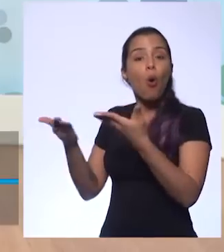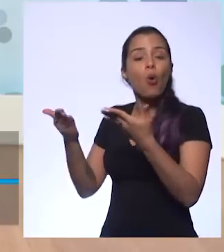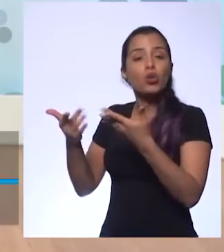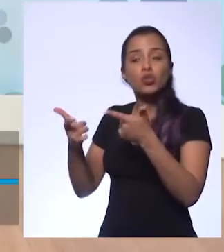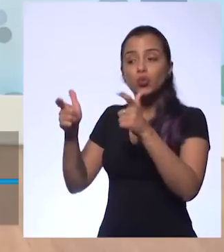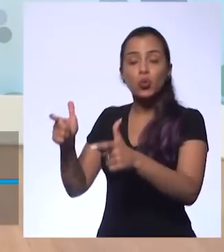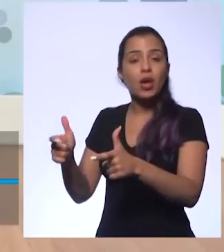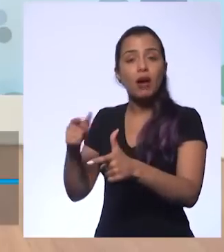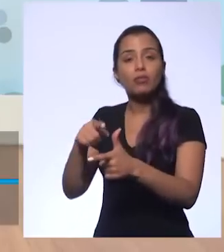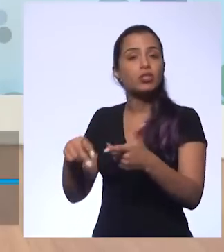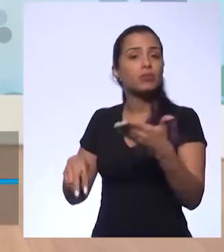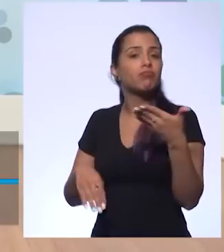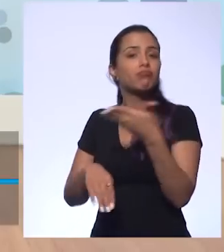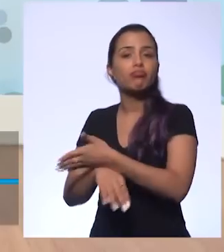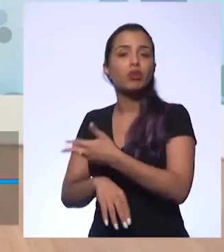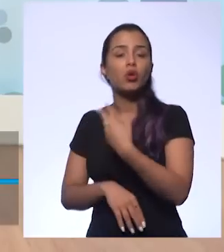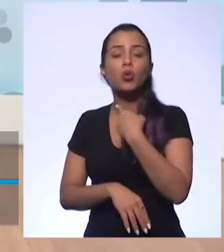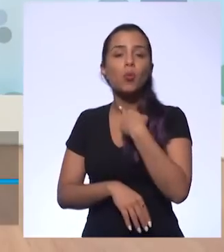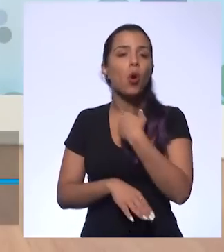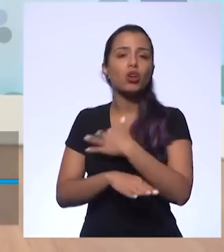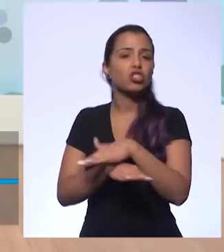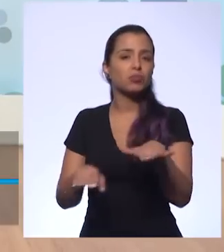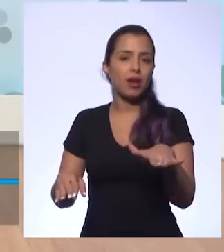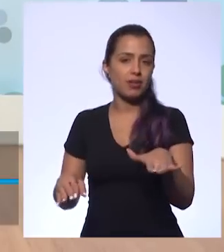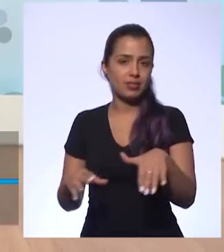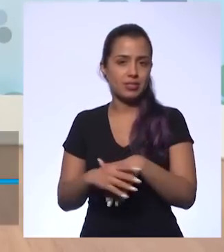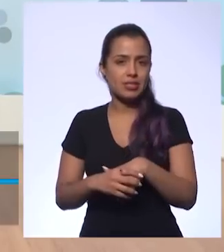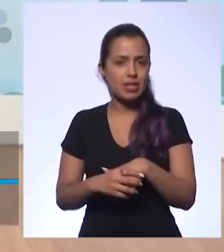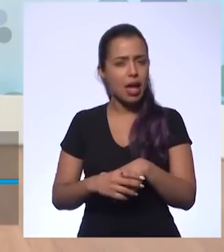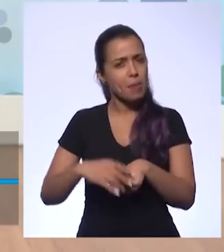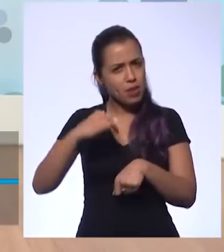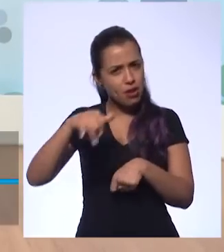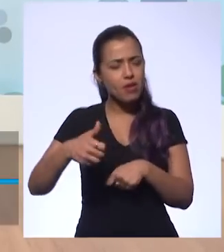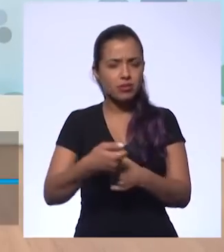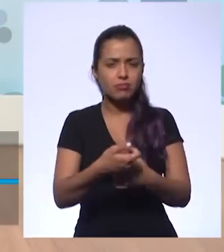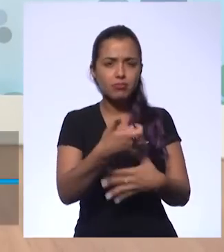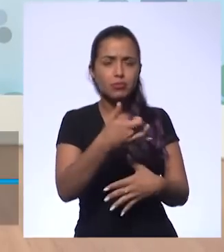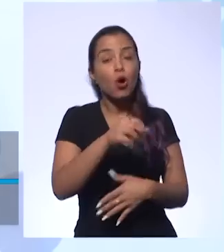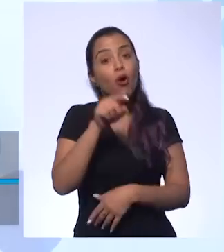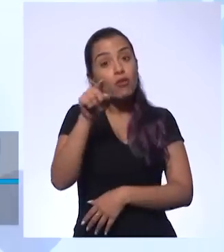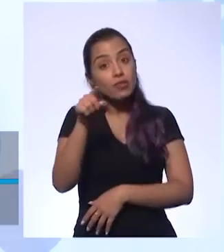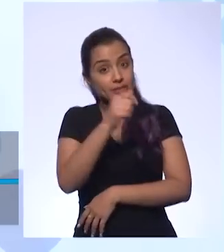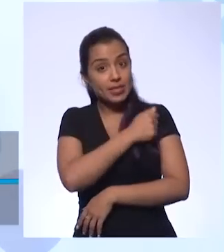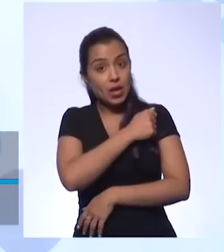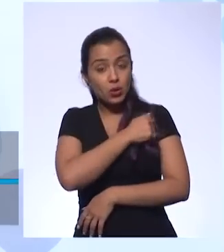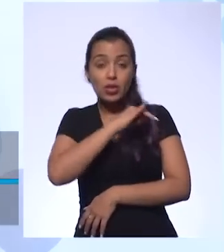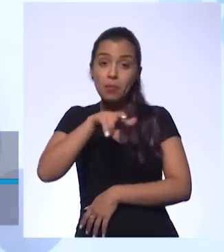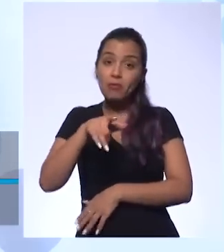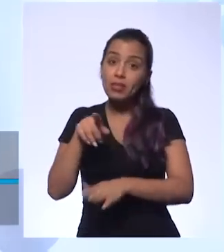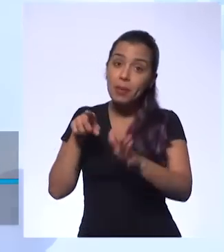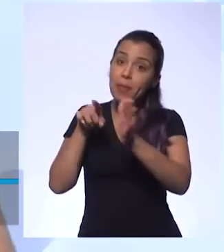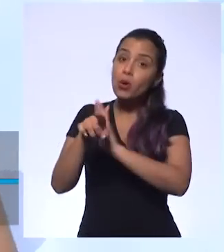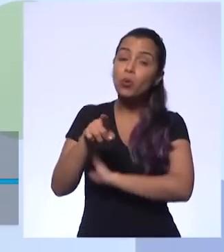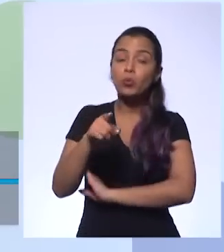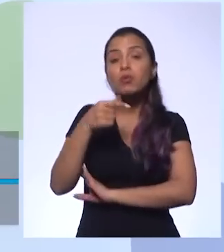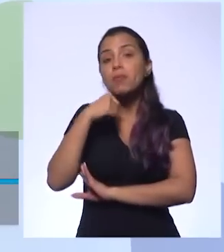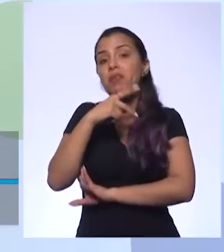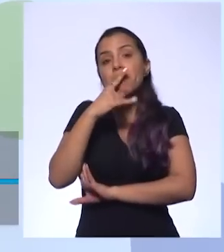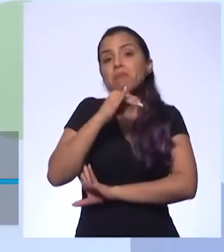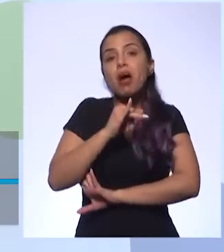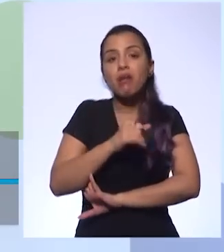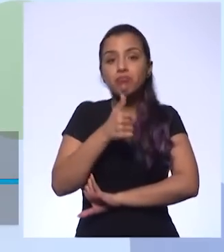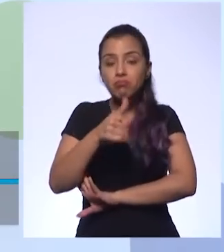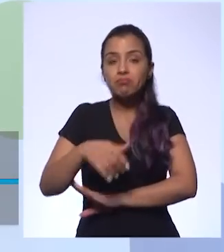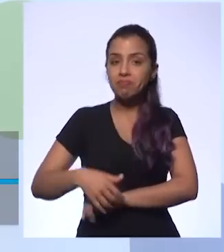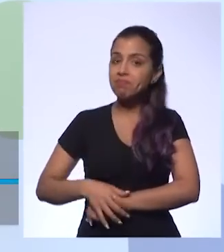na sua época você frequentava. Troca a ideia aí. Aliás, pergunta para o seu responsável Se tiver em casa, Eu naturalmente. lembro muito de um parque